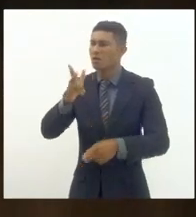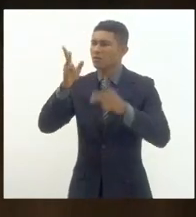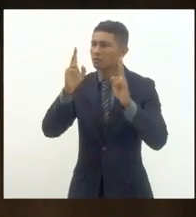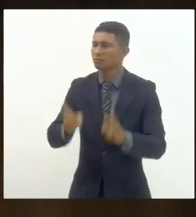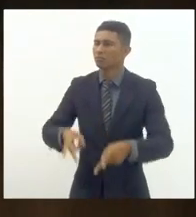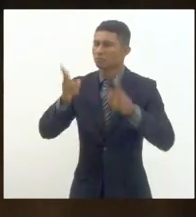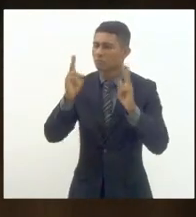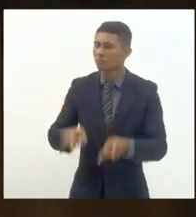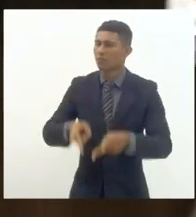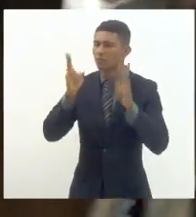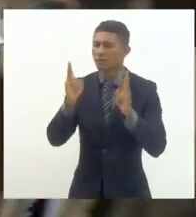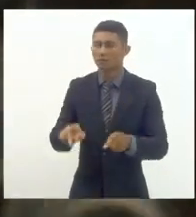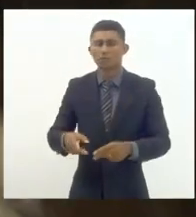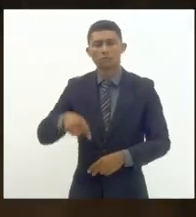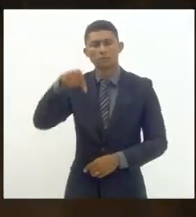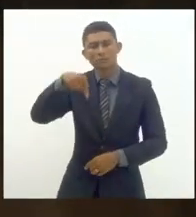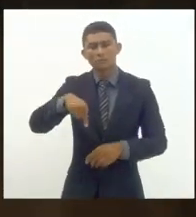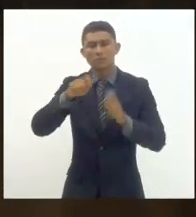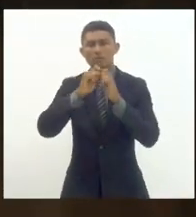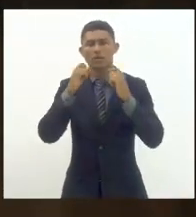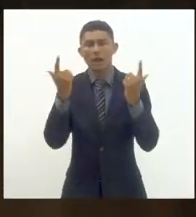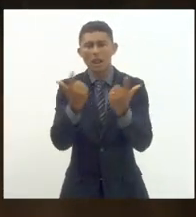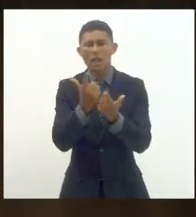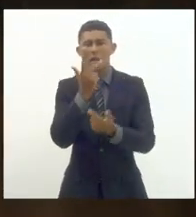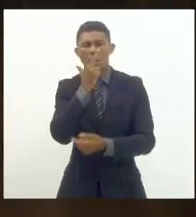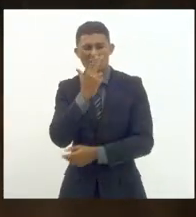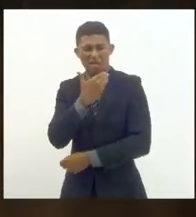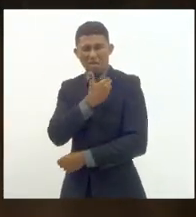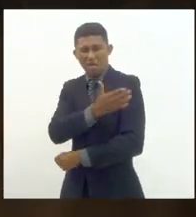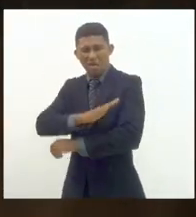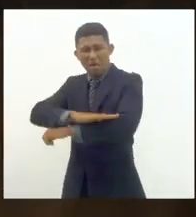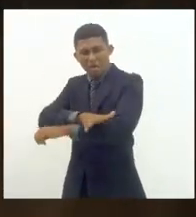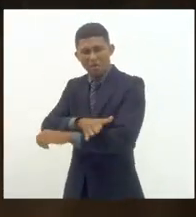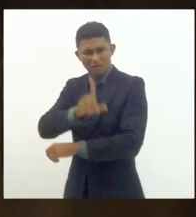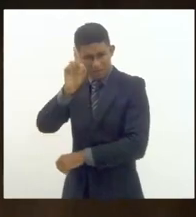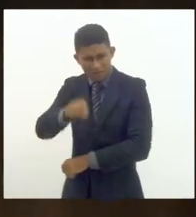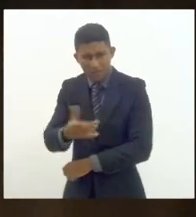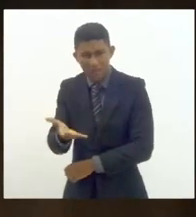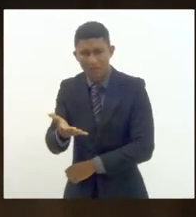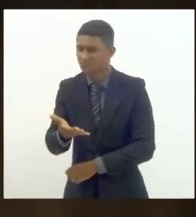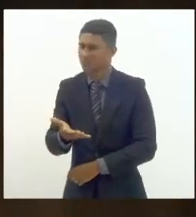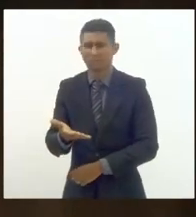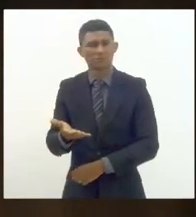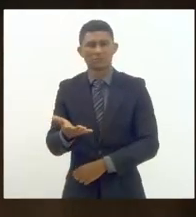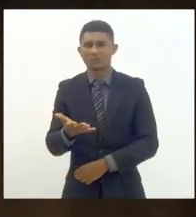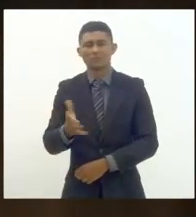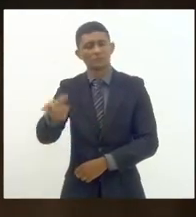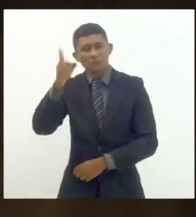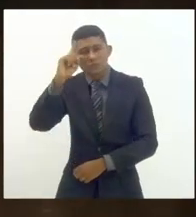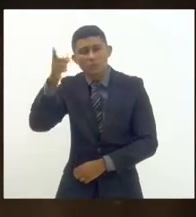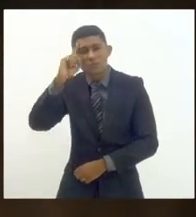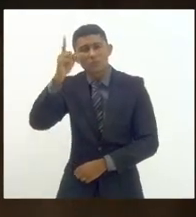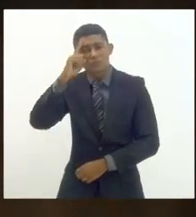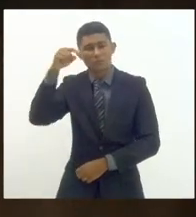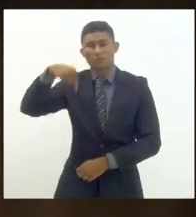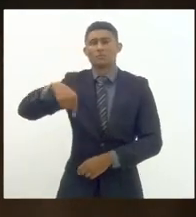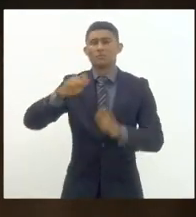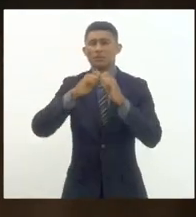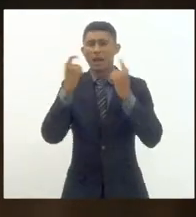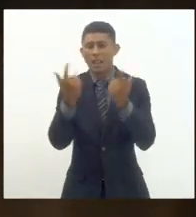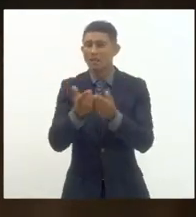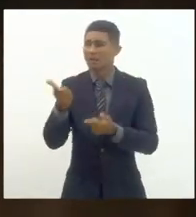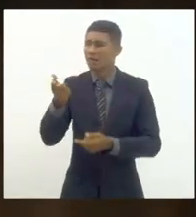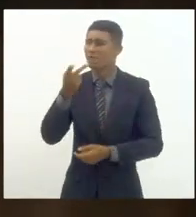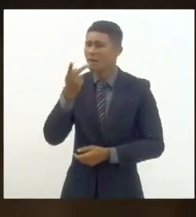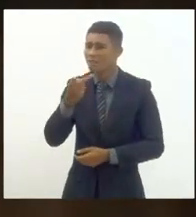Como se o parlamento e o Estado do Rio de Janeiro fossem fascista, racista, querendo nos impor uma narrativa diária aqui nesse parlamento, presidente.